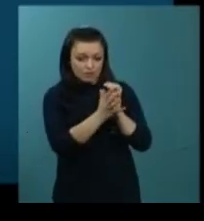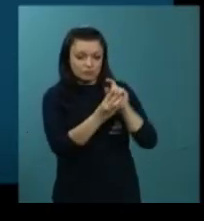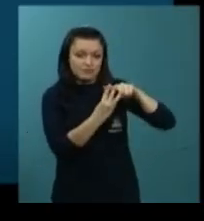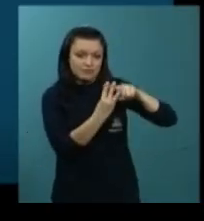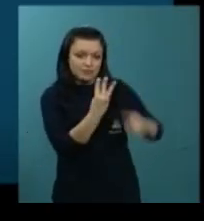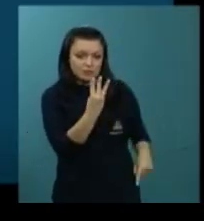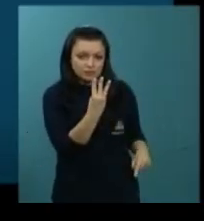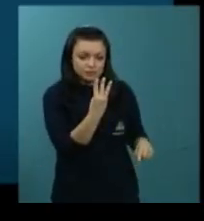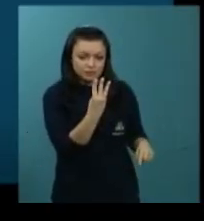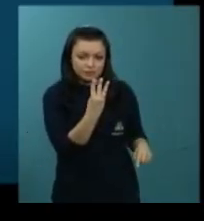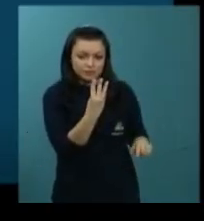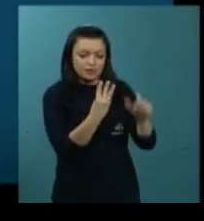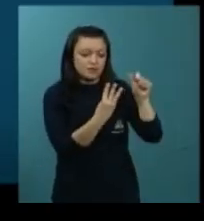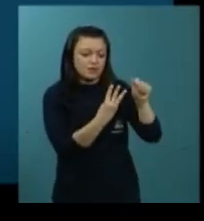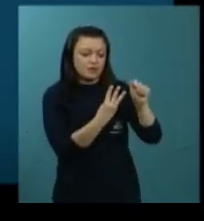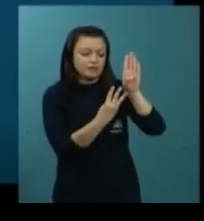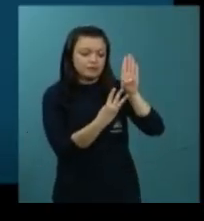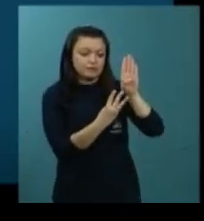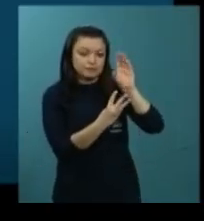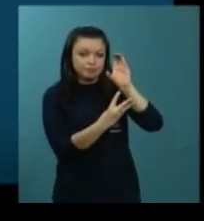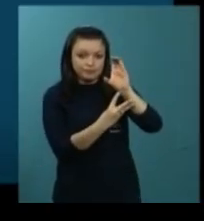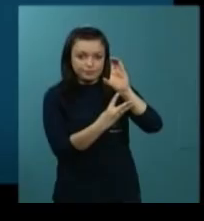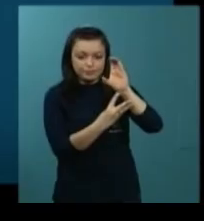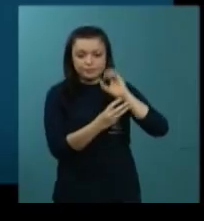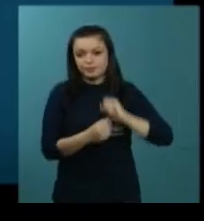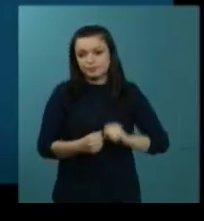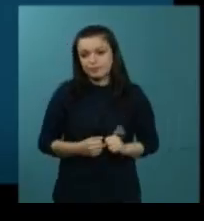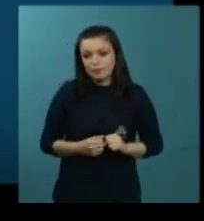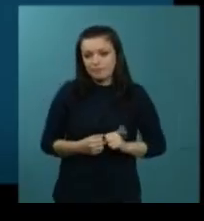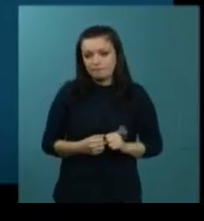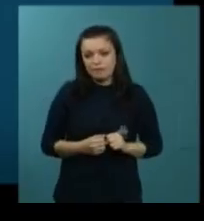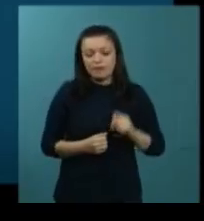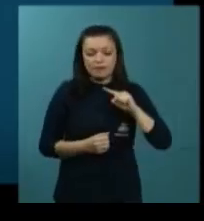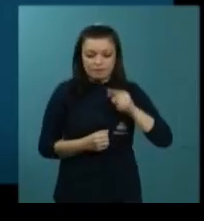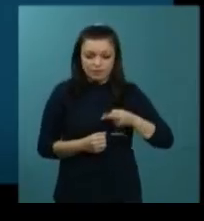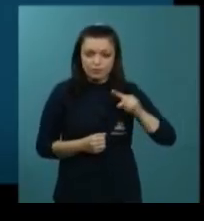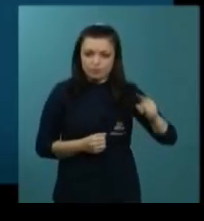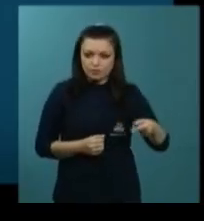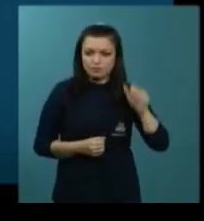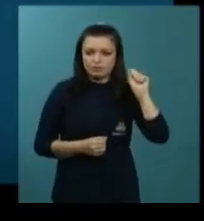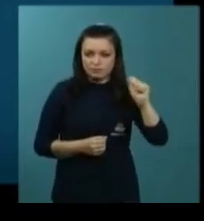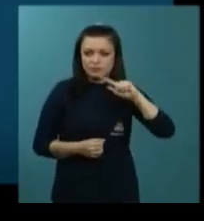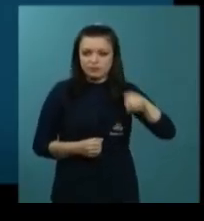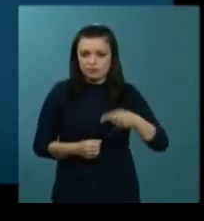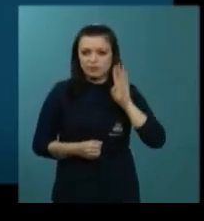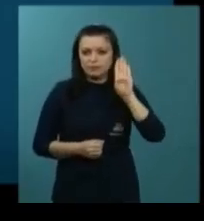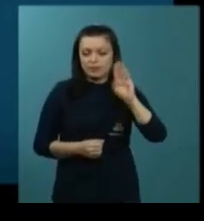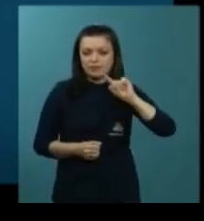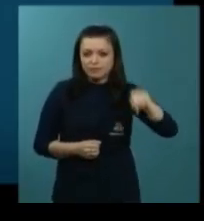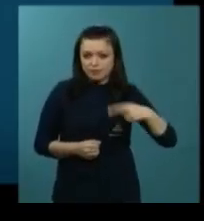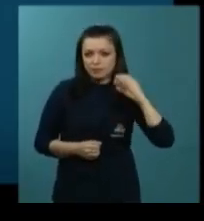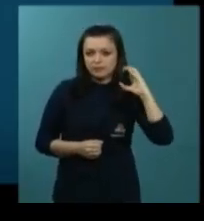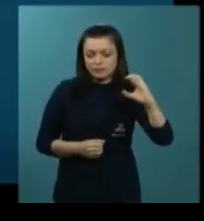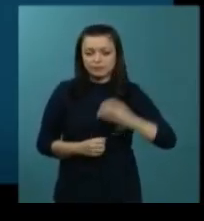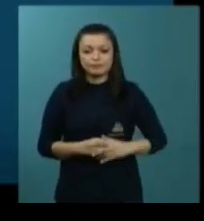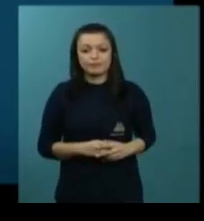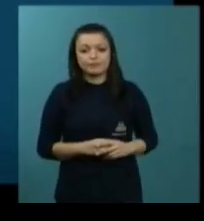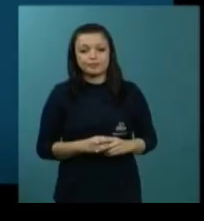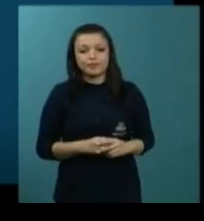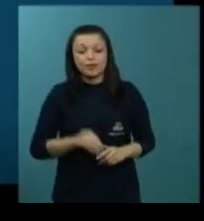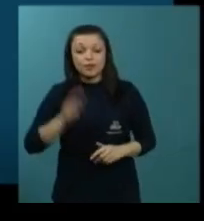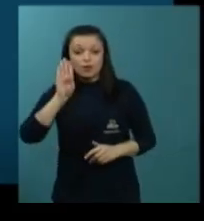3 elementos, A, B, C, separados por vírgulas. O conjunto